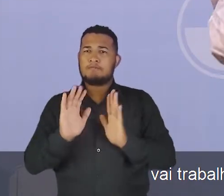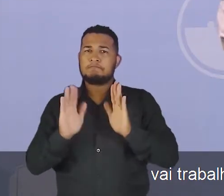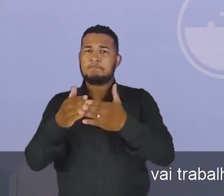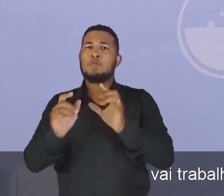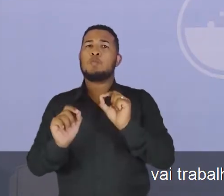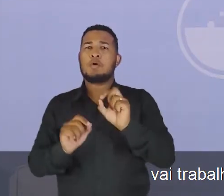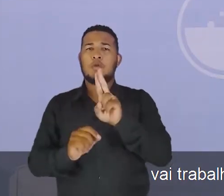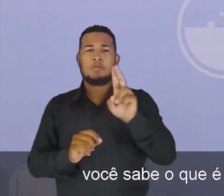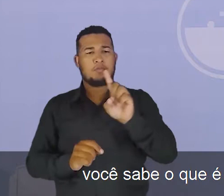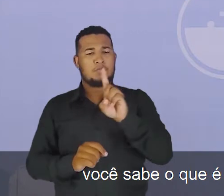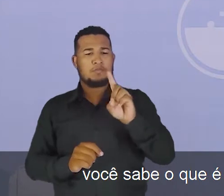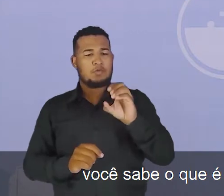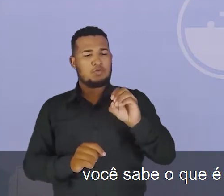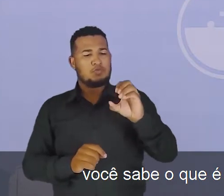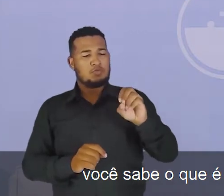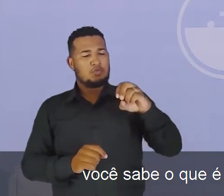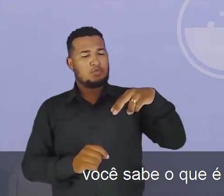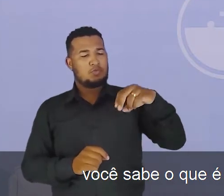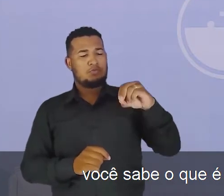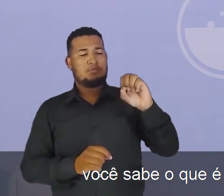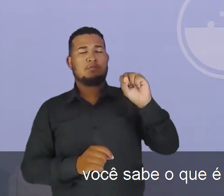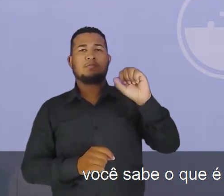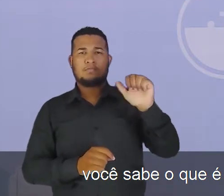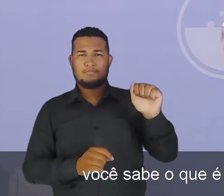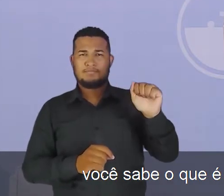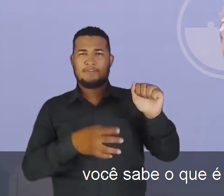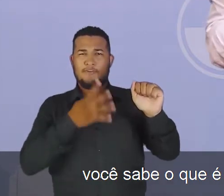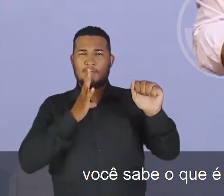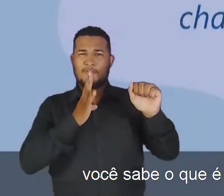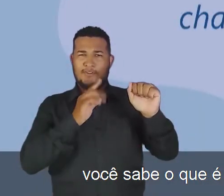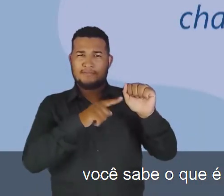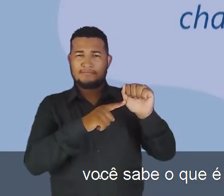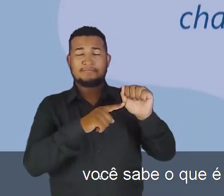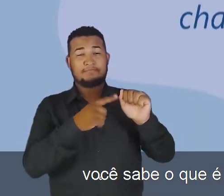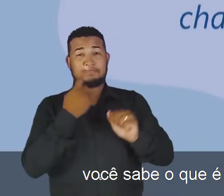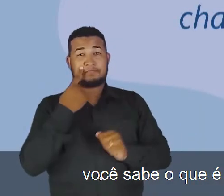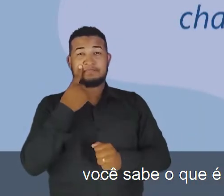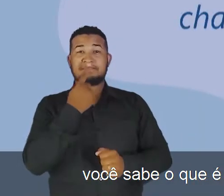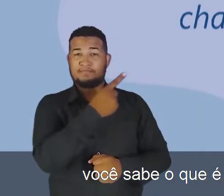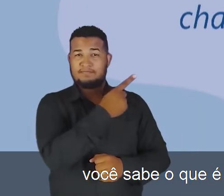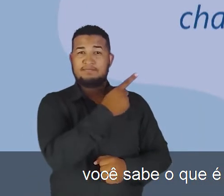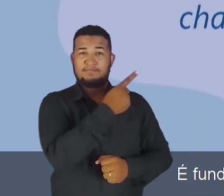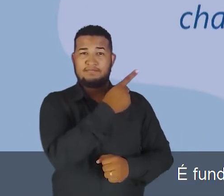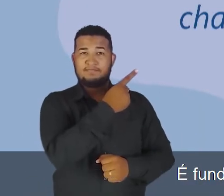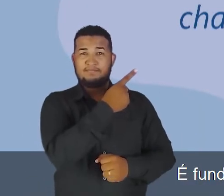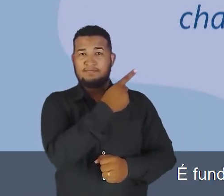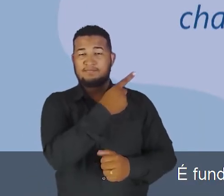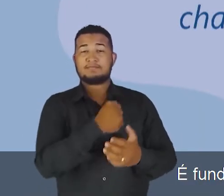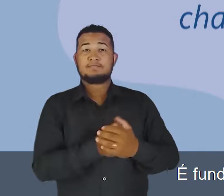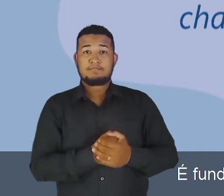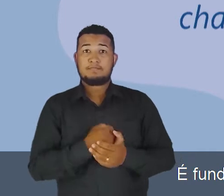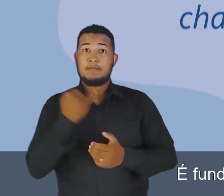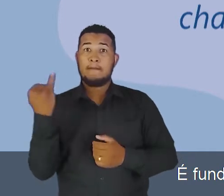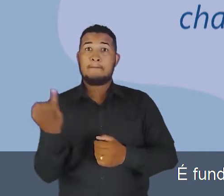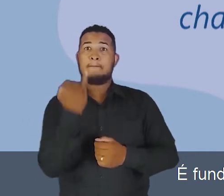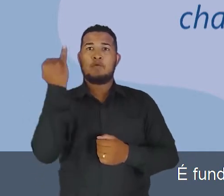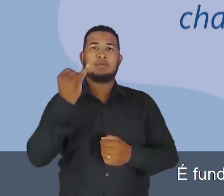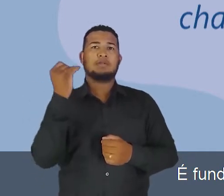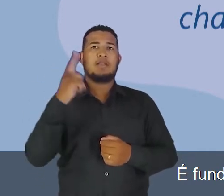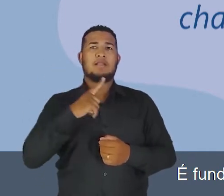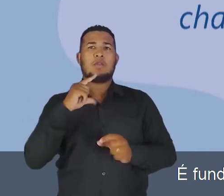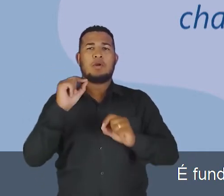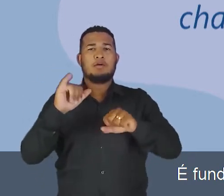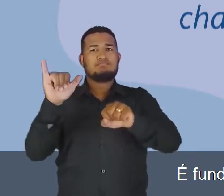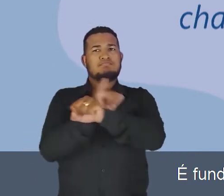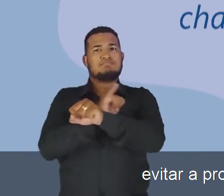de zoonoses. Você sabe o que é uma zoonose? Então, observe o conceito aqui na imagem, por favor. É fundamental que exista um sistema de